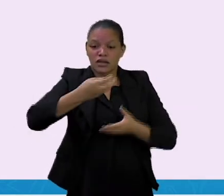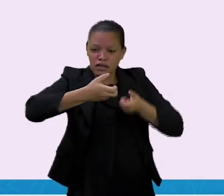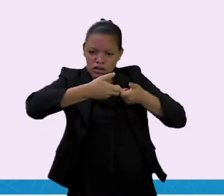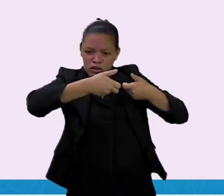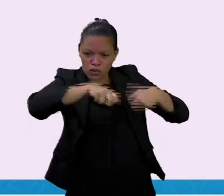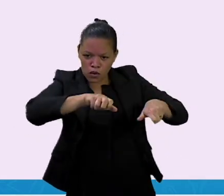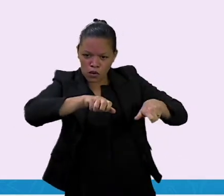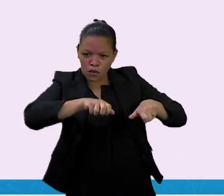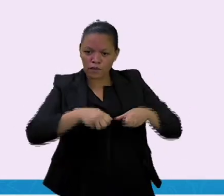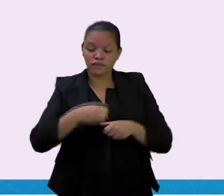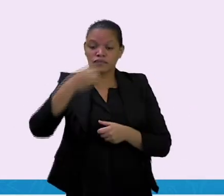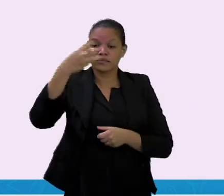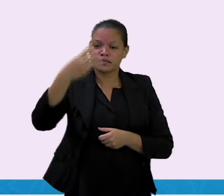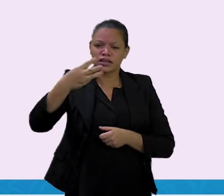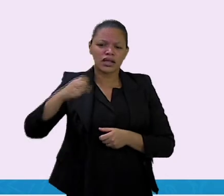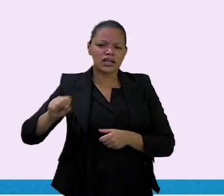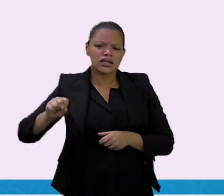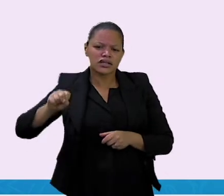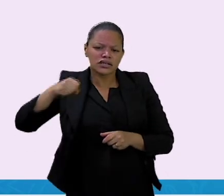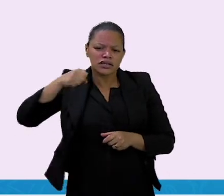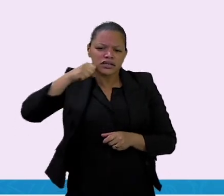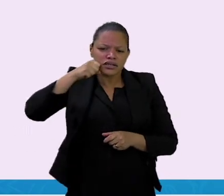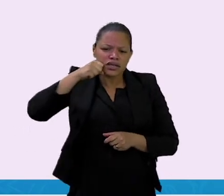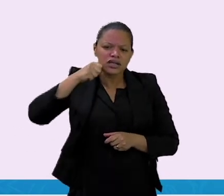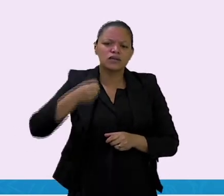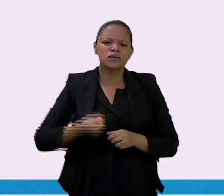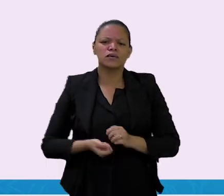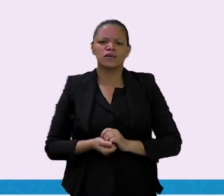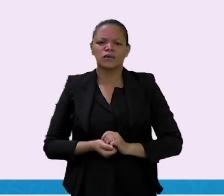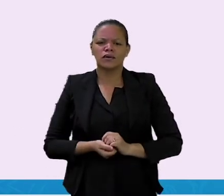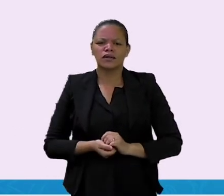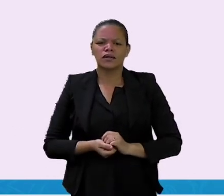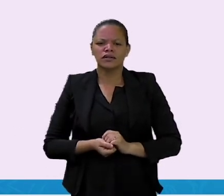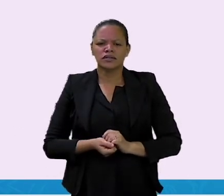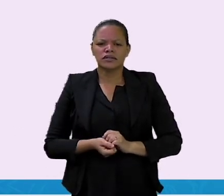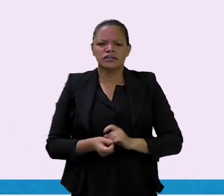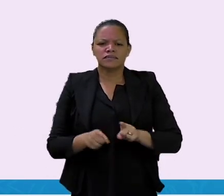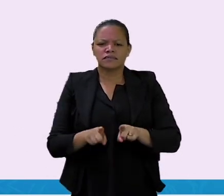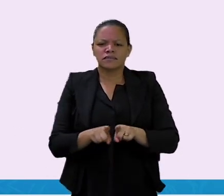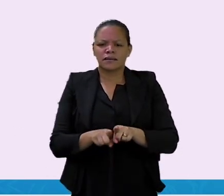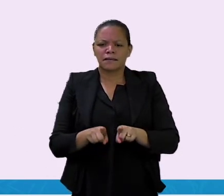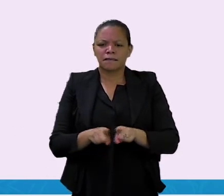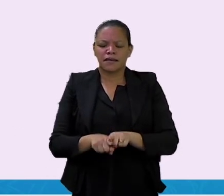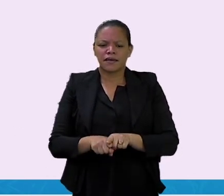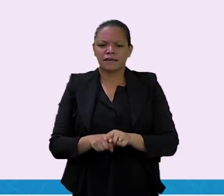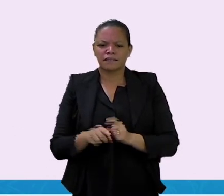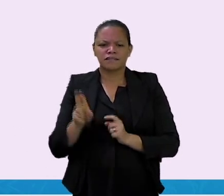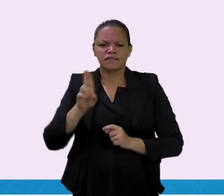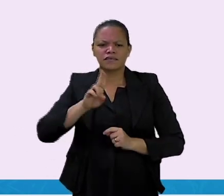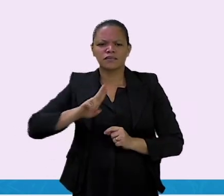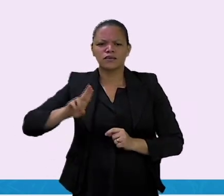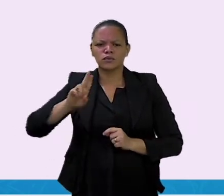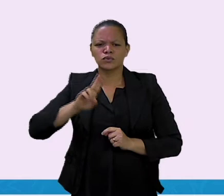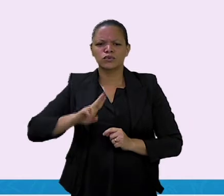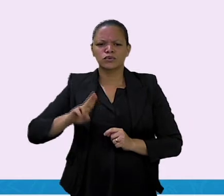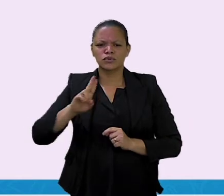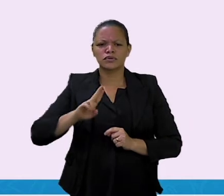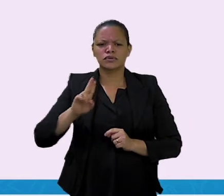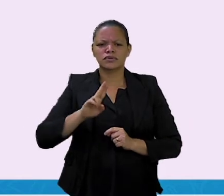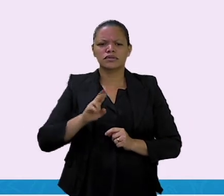médias. E aí? E este sinalzinho aqui, professora? Como que eu vou ler esse número